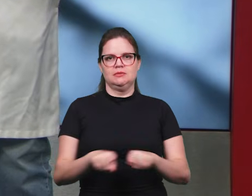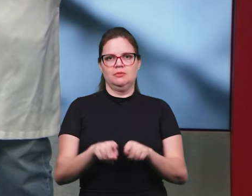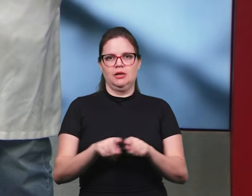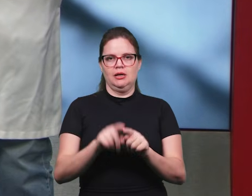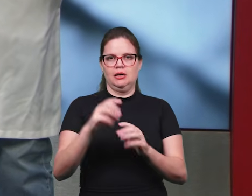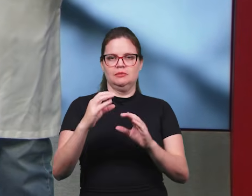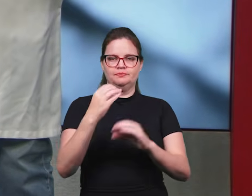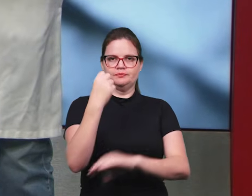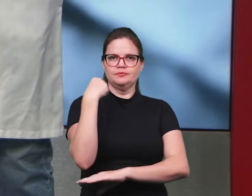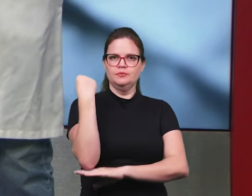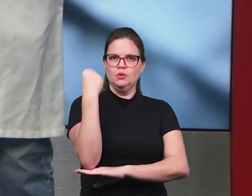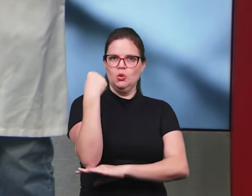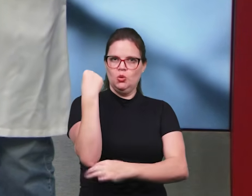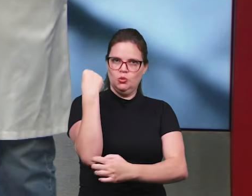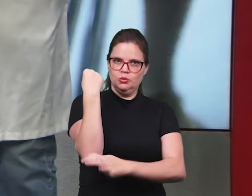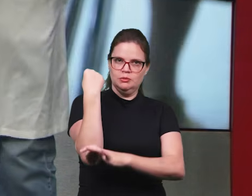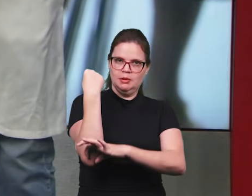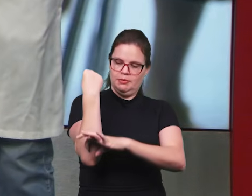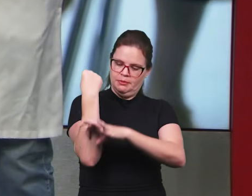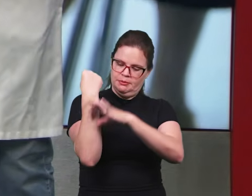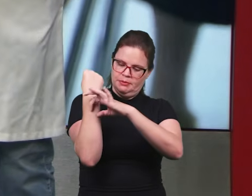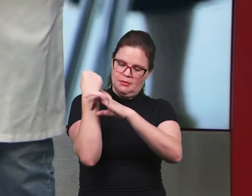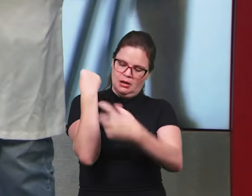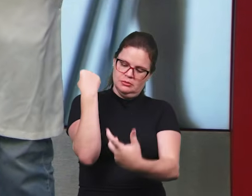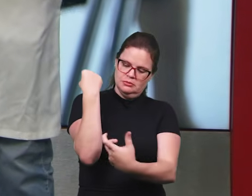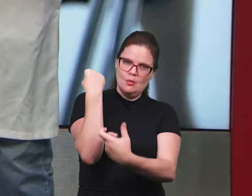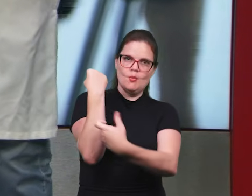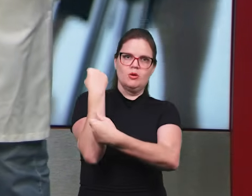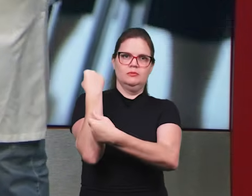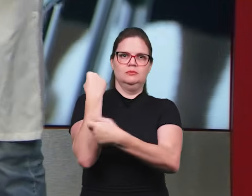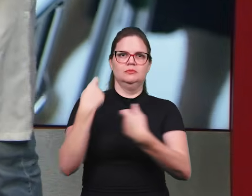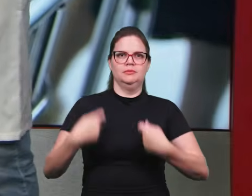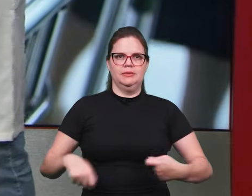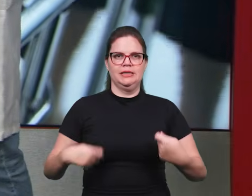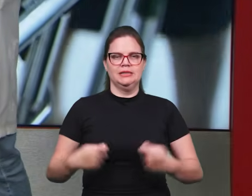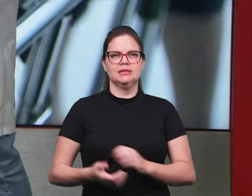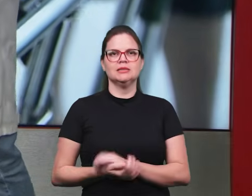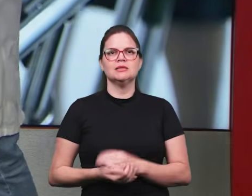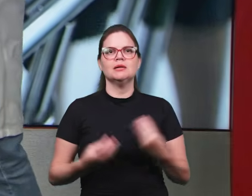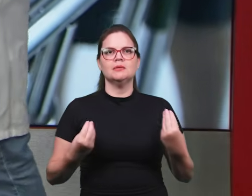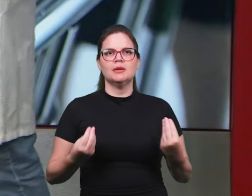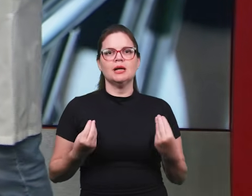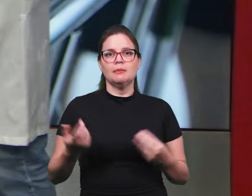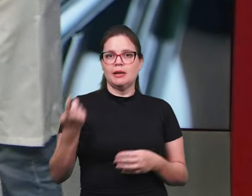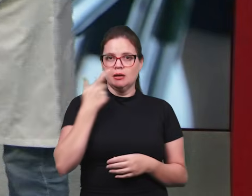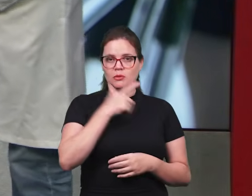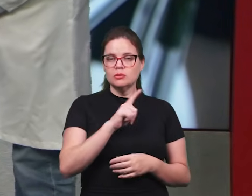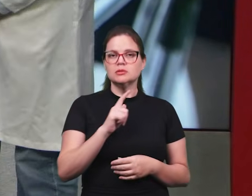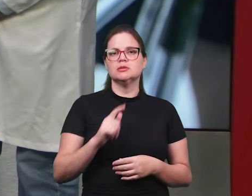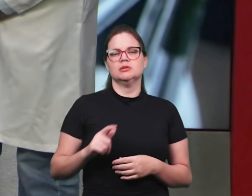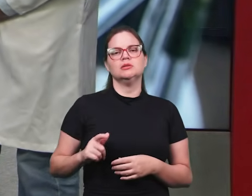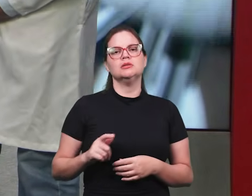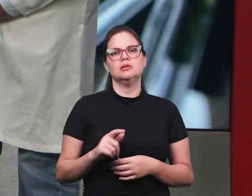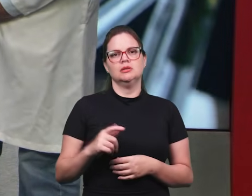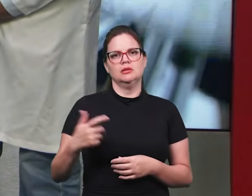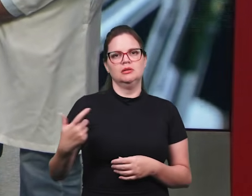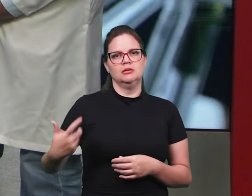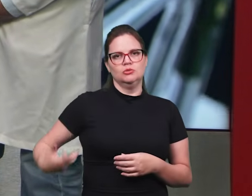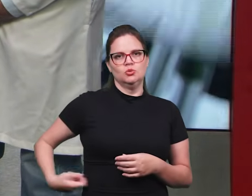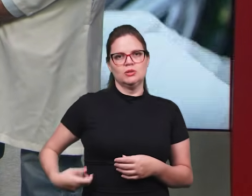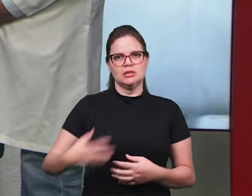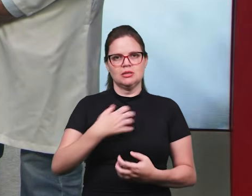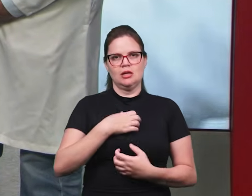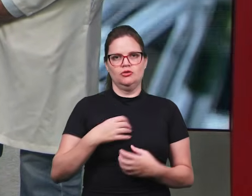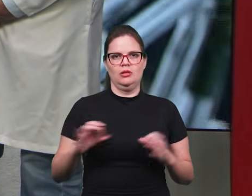para fazer redução de mama, cirurgia plástica, correção, alguma cirurgia sobre tórax. Então é muito comum. Então peridural e